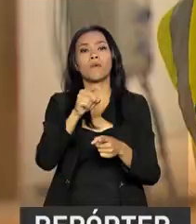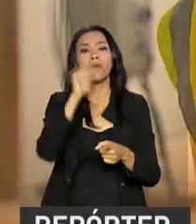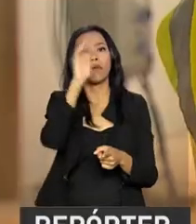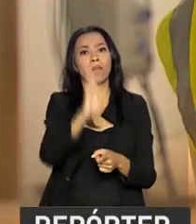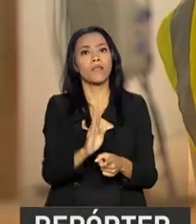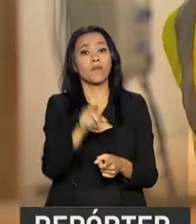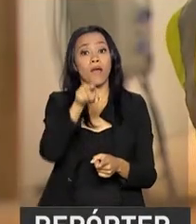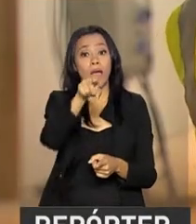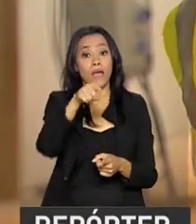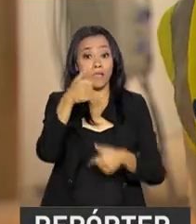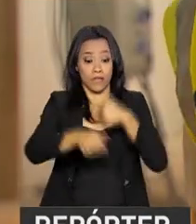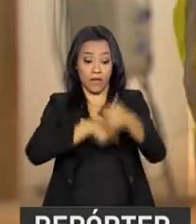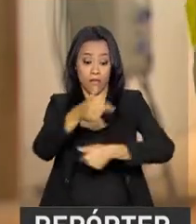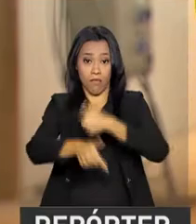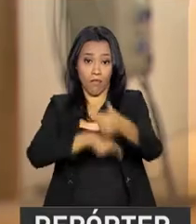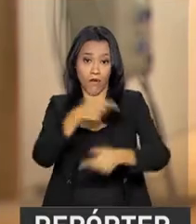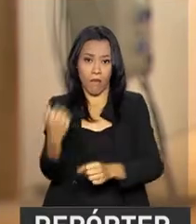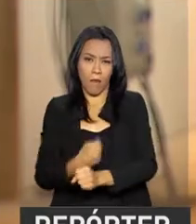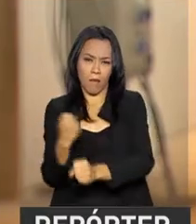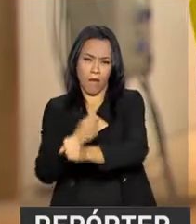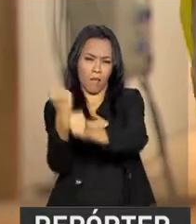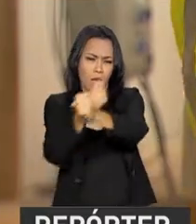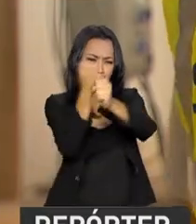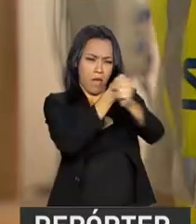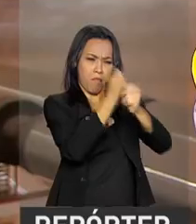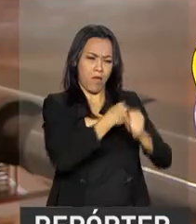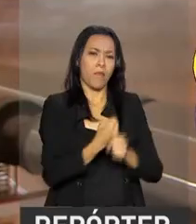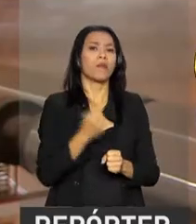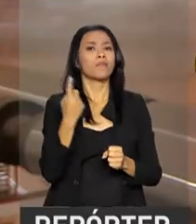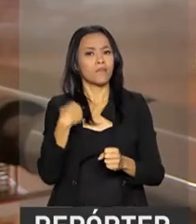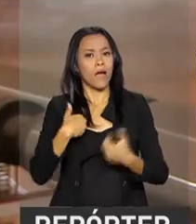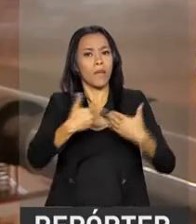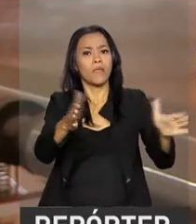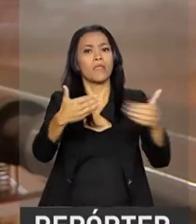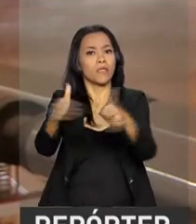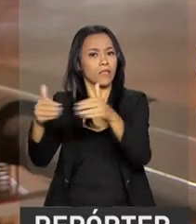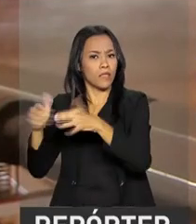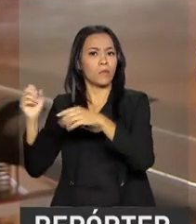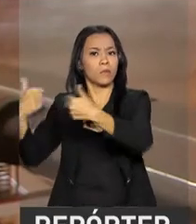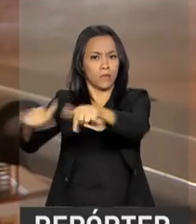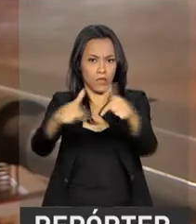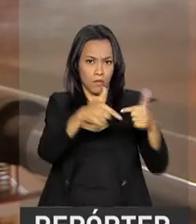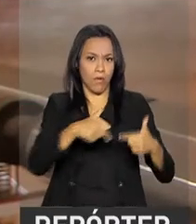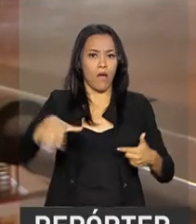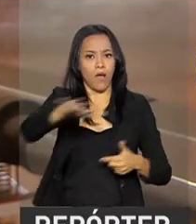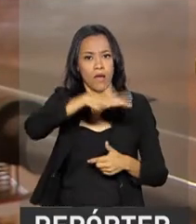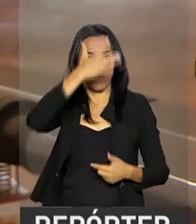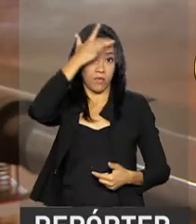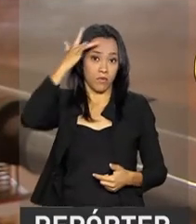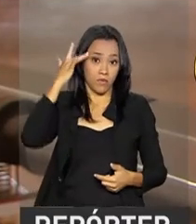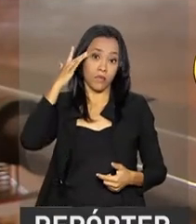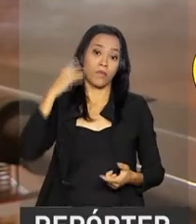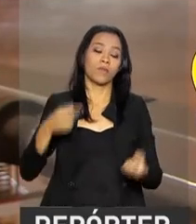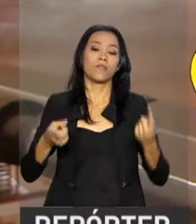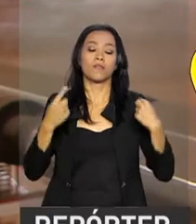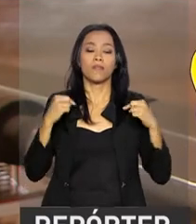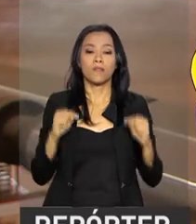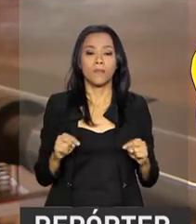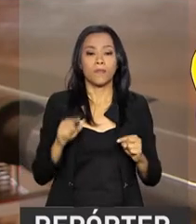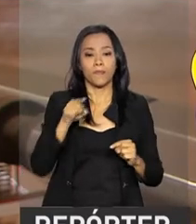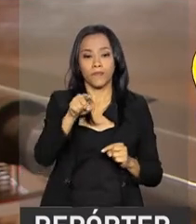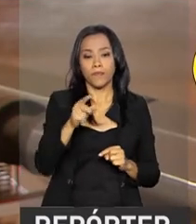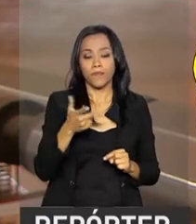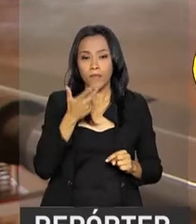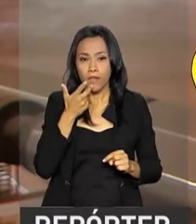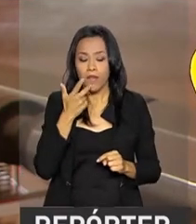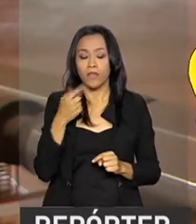Brasil, a obra está gerando emprego e renda na região. Não só o projeto, como praticamente toda a construção é nacional. A